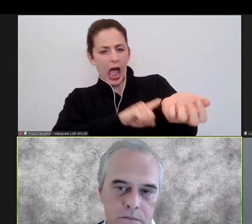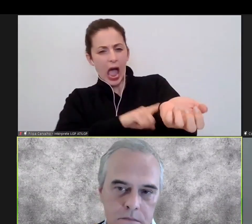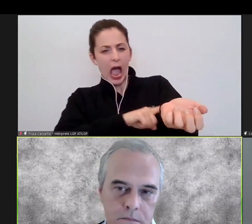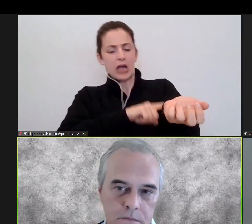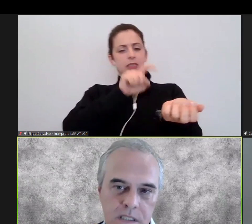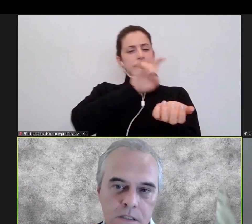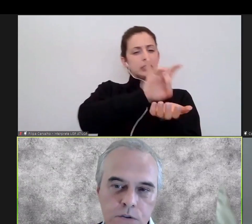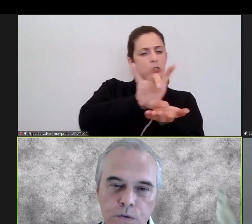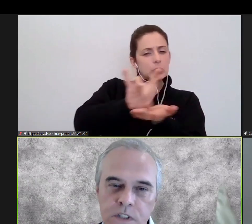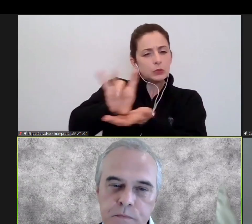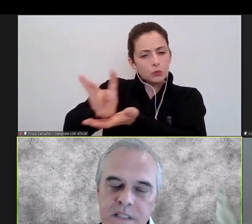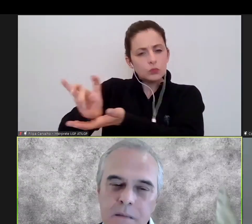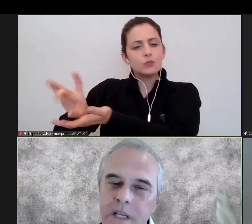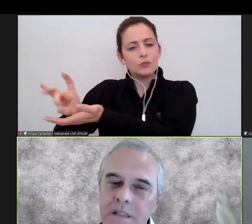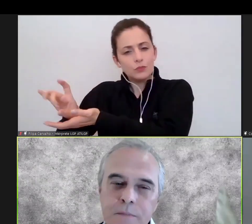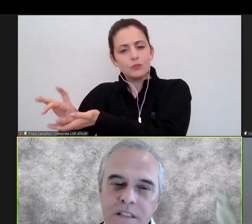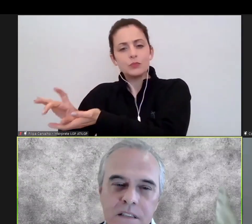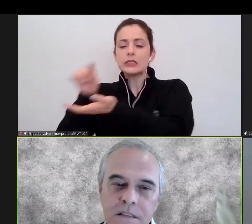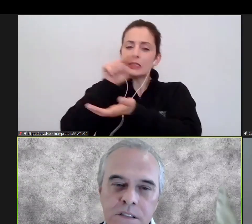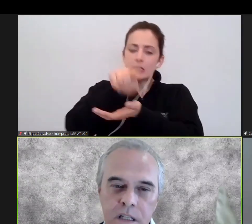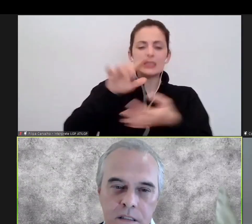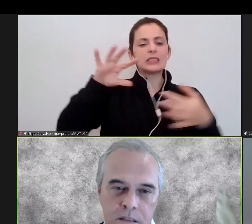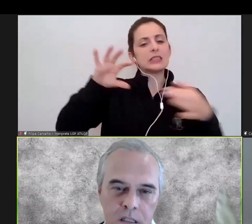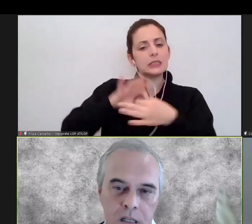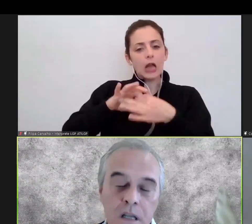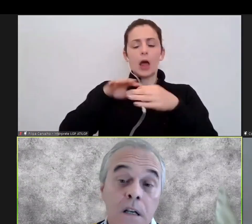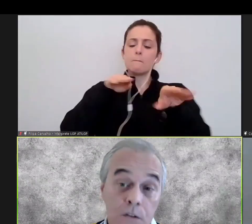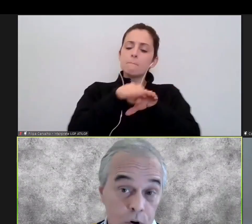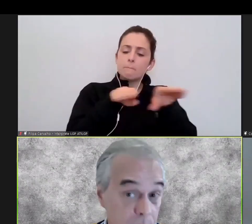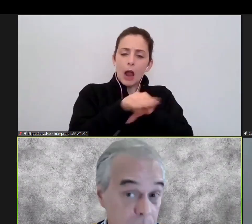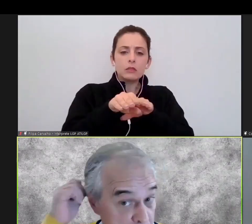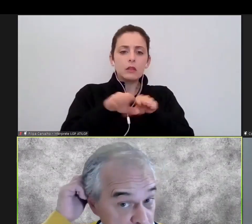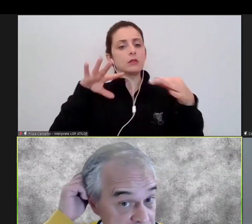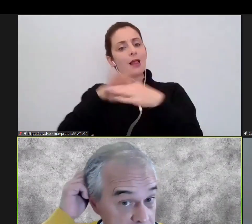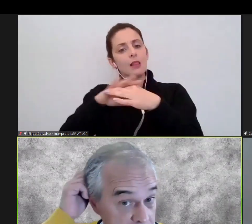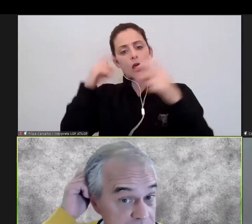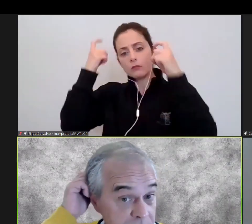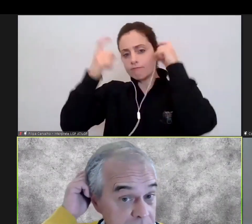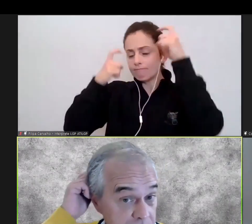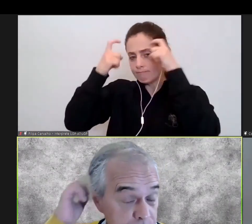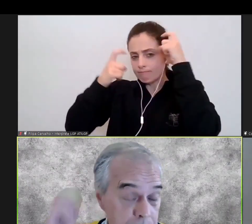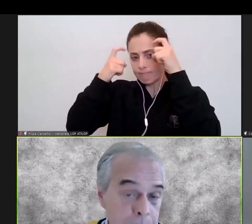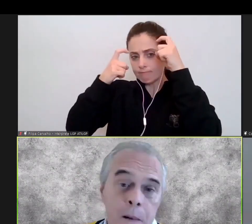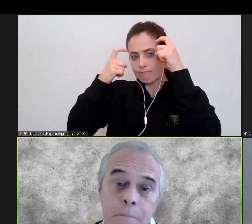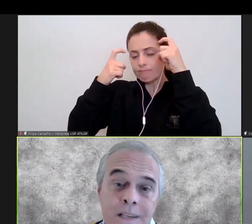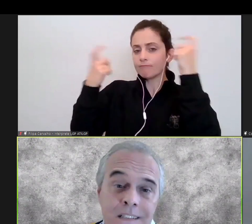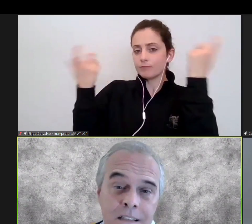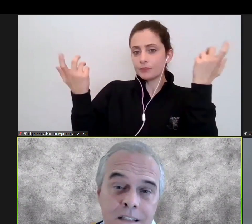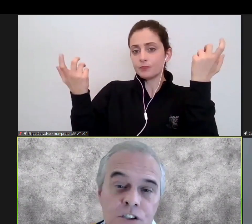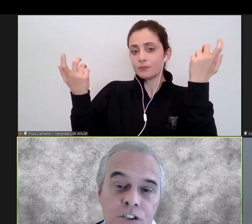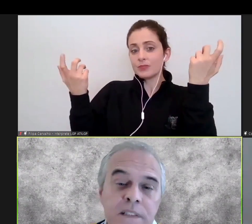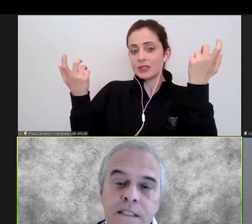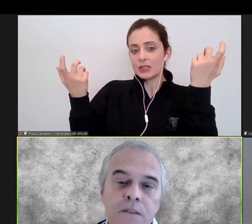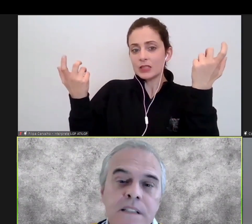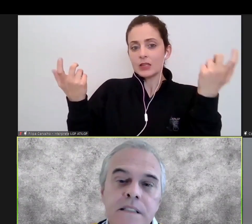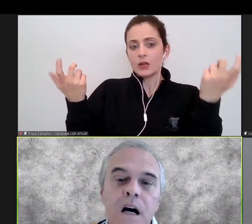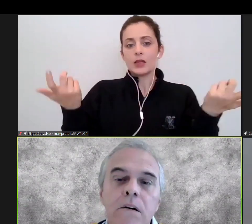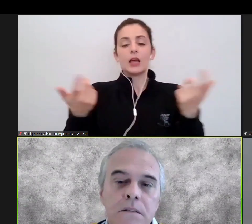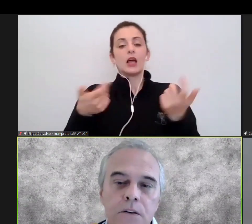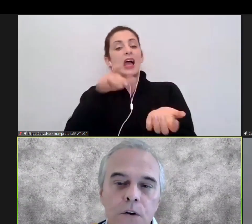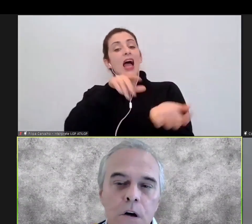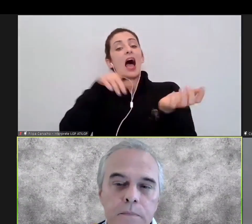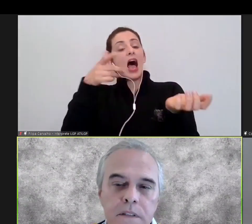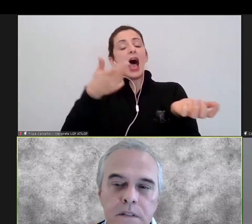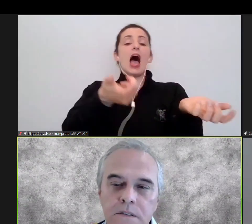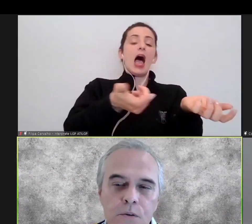individuais, mas sim de estruturas de pensamento e práticas existentes. Como a própria Conceição já havia alertado. A persistência da discriminação racial